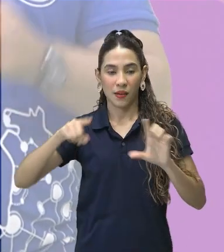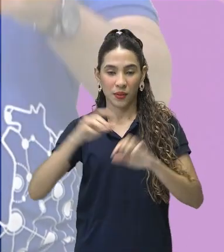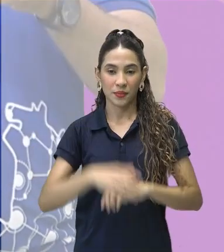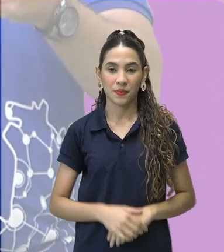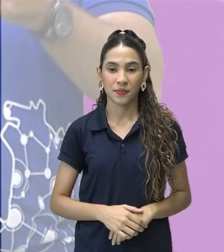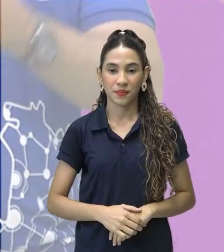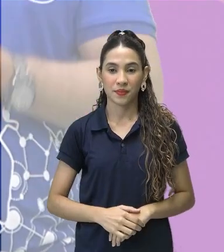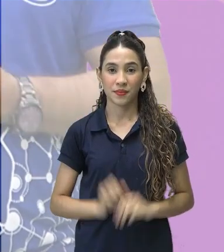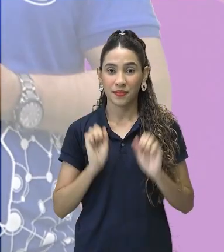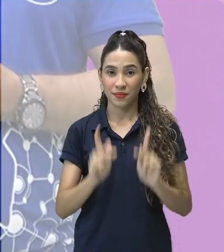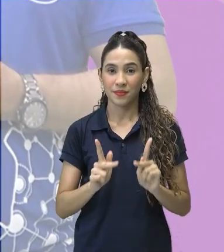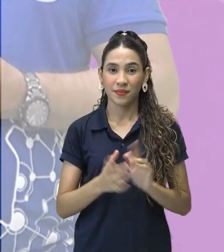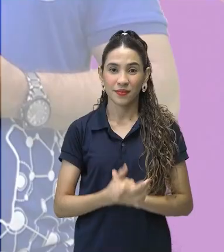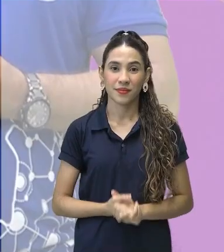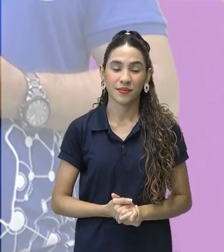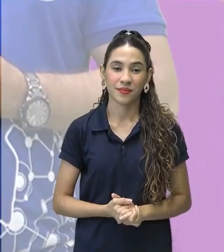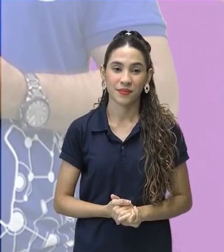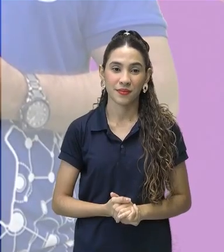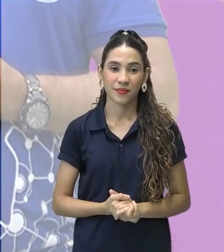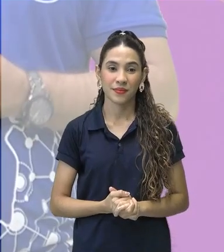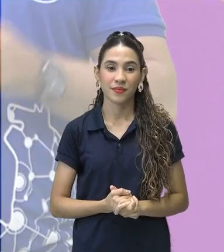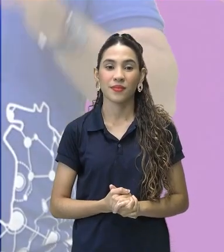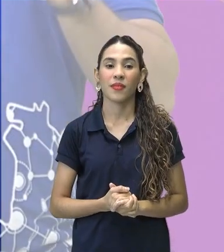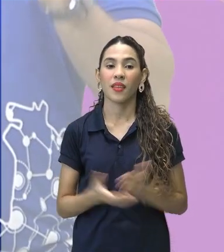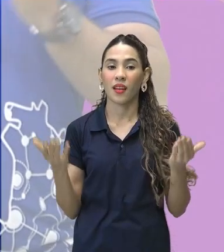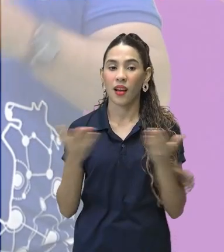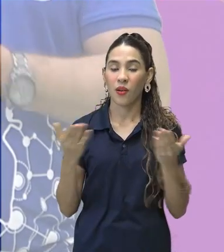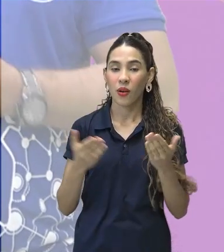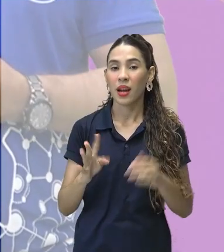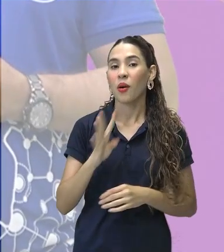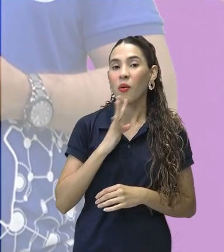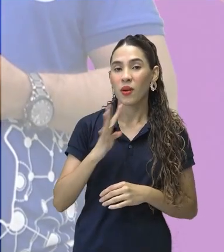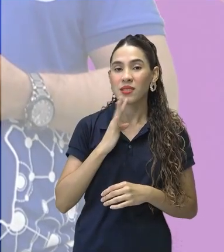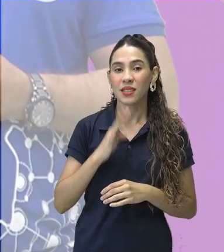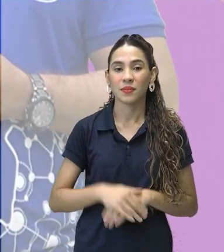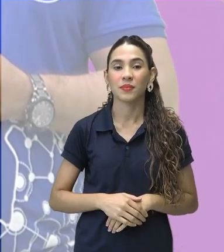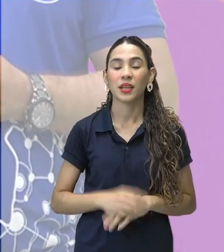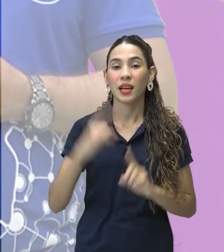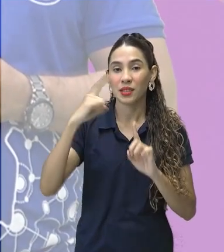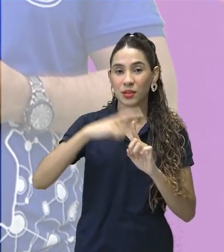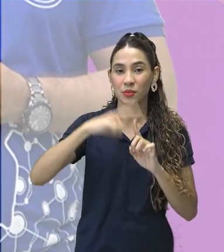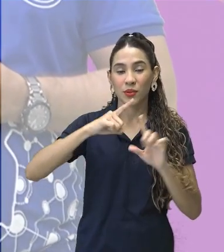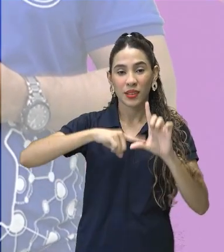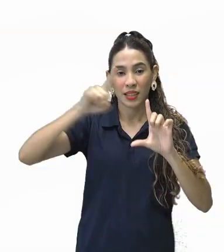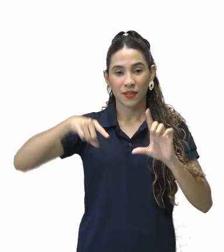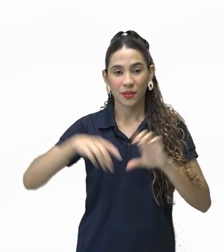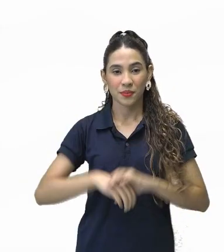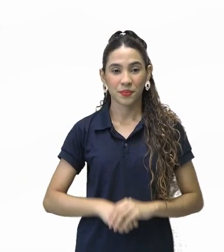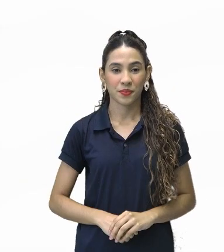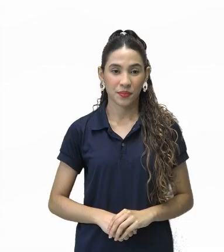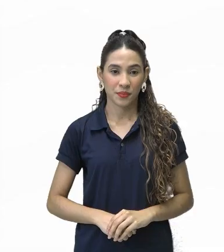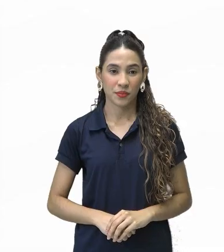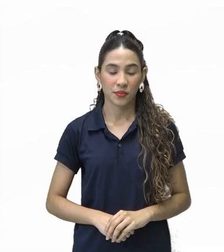gráfico, ok? Vamos agora, então, conhecer os nossos tipos de gráficos. Vamos lá.